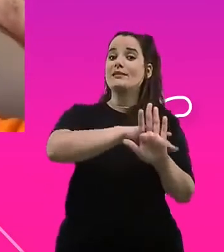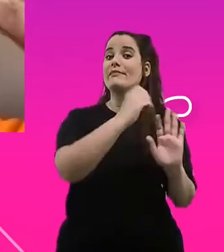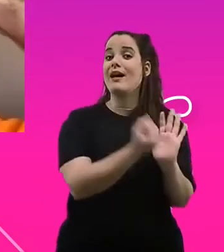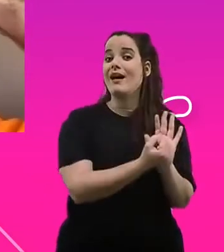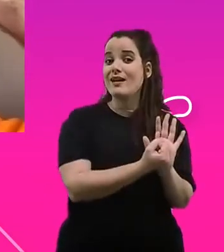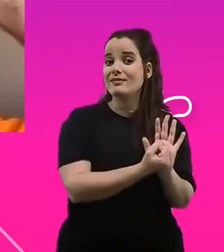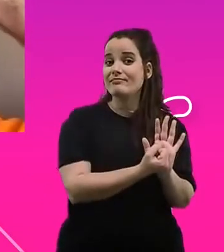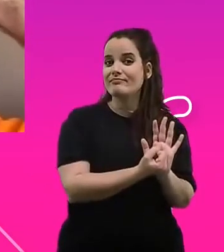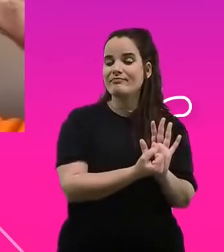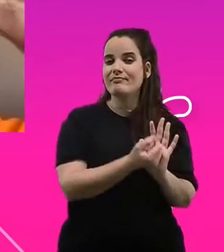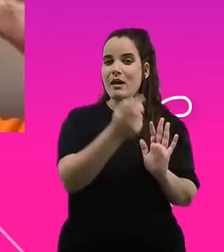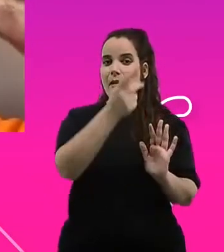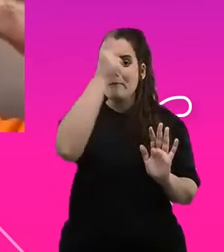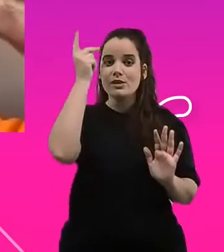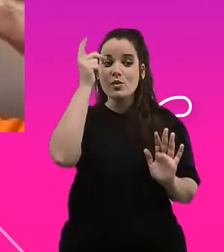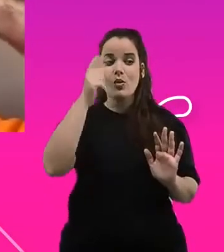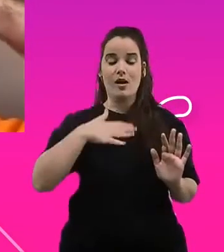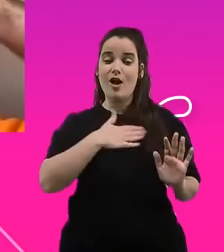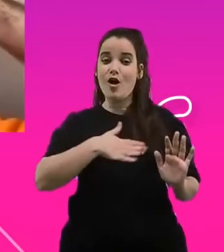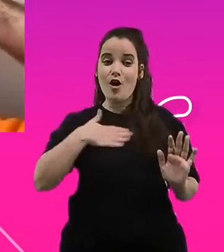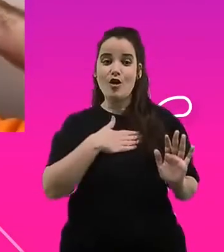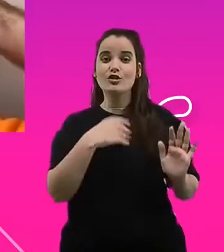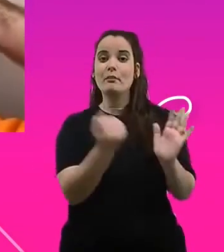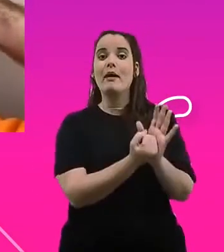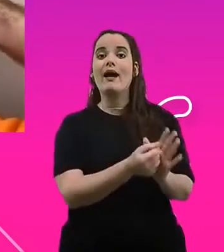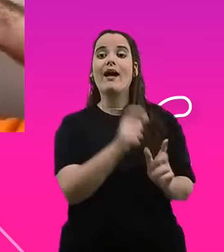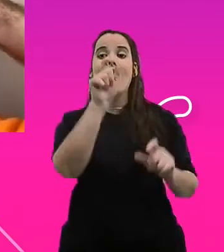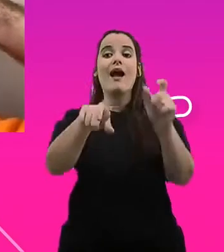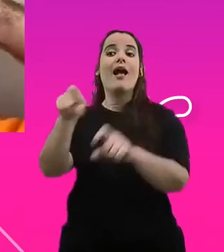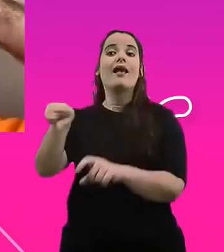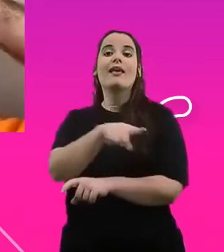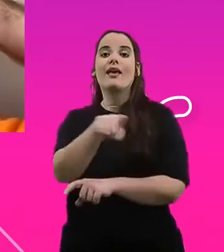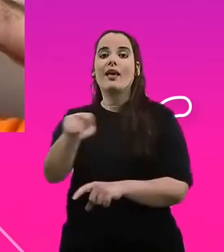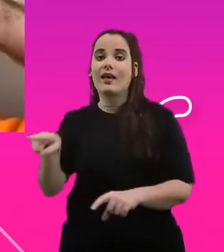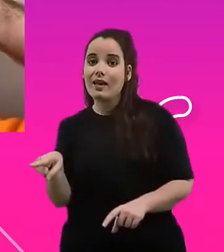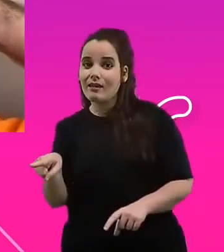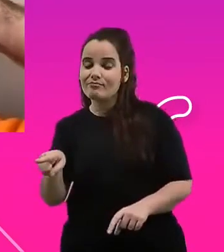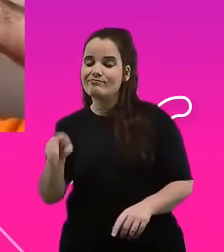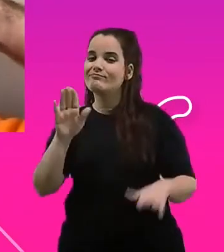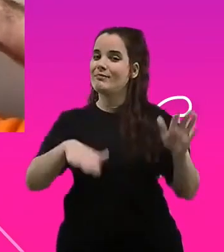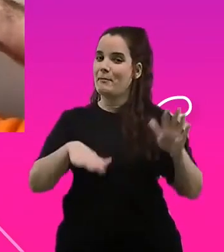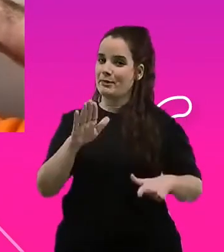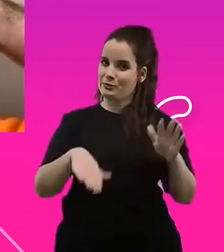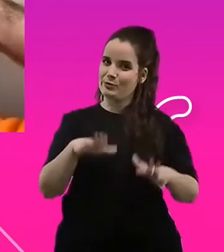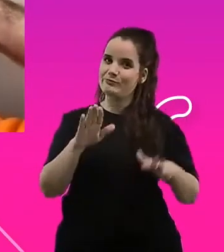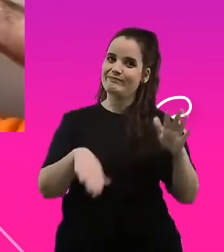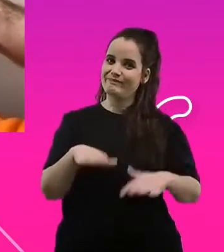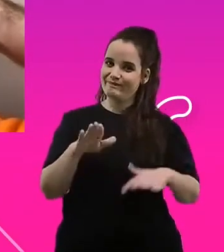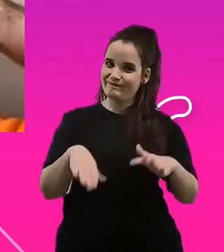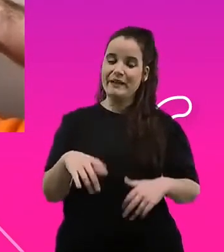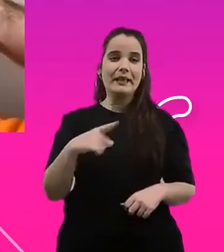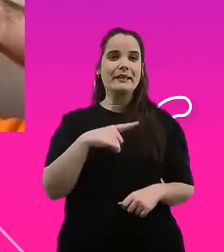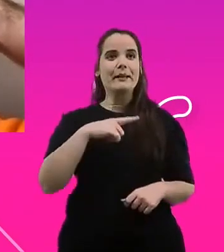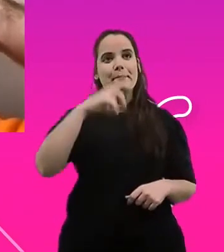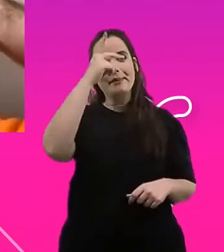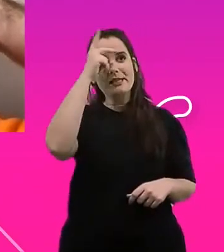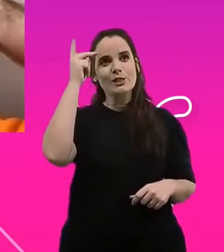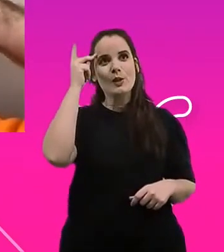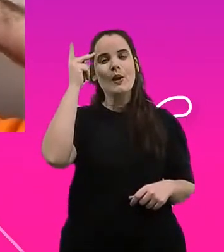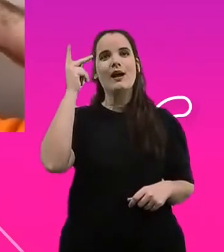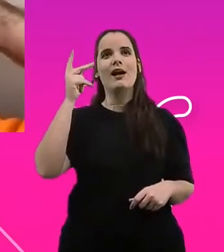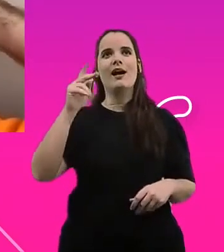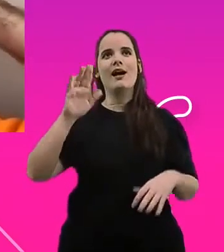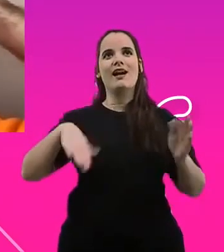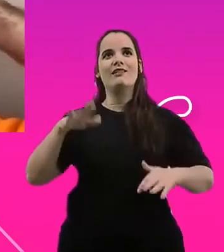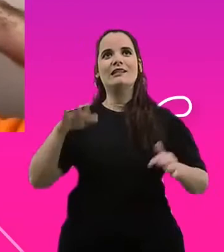o que, que a gente fez até aqui, o que, que a gente realmente precisa fazer, o que a gente quer fazer, né? Tem gente que a gente precisa dar um trabalhinho mais e,